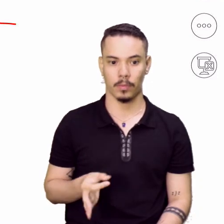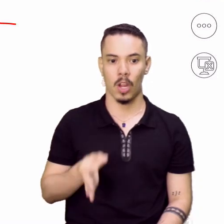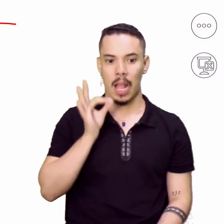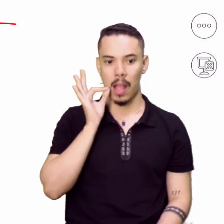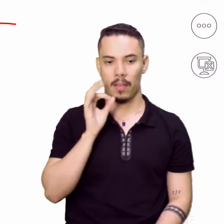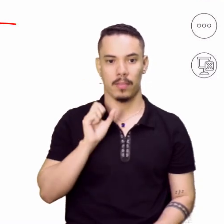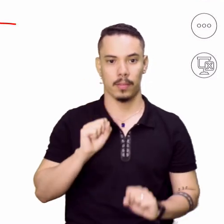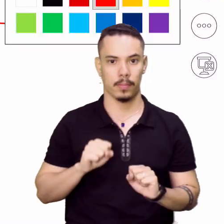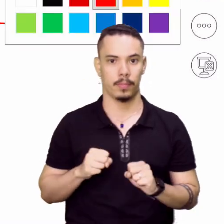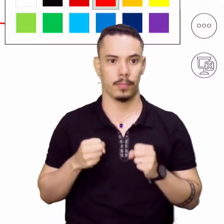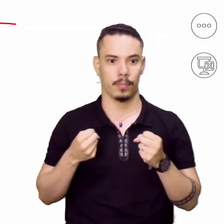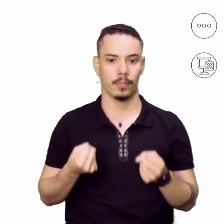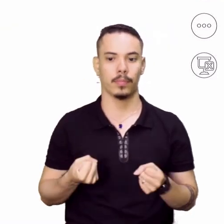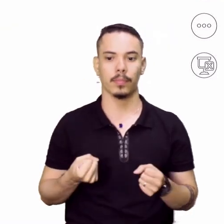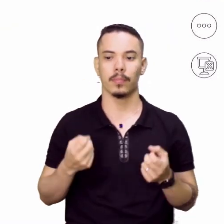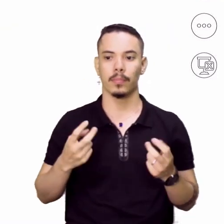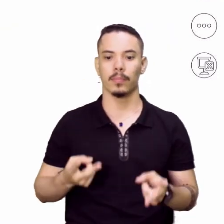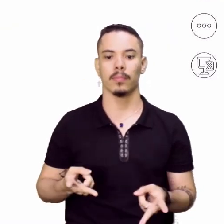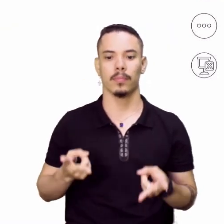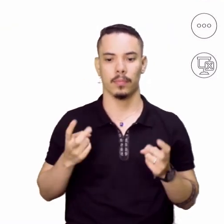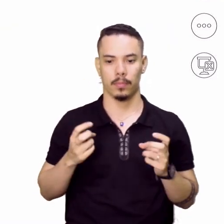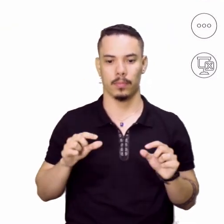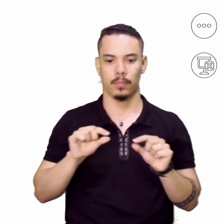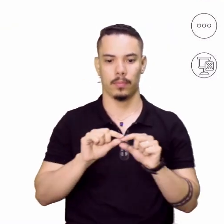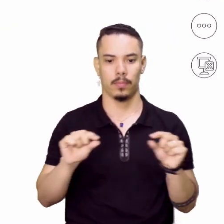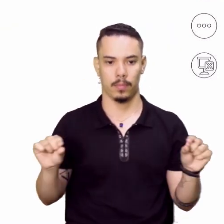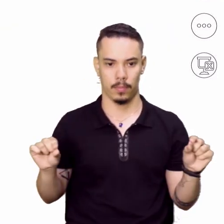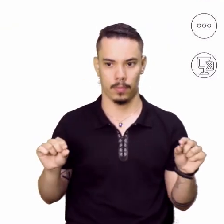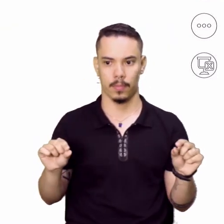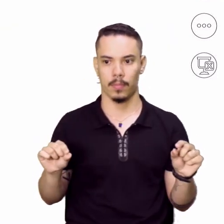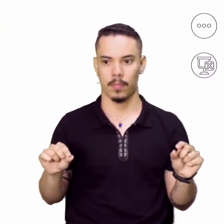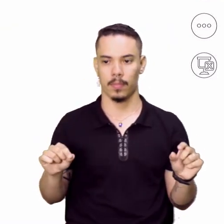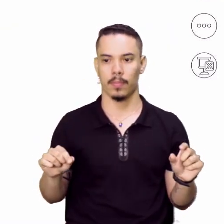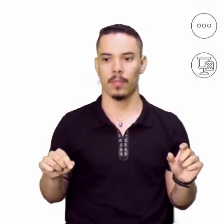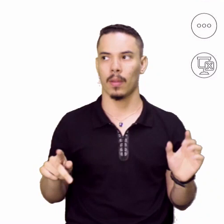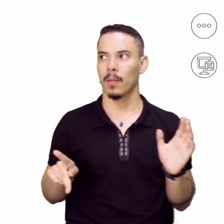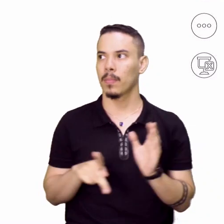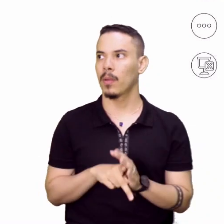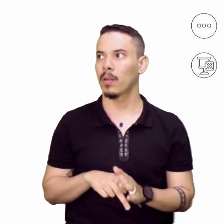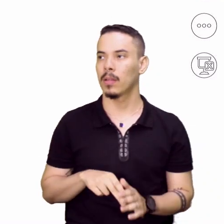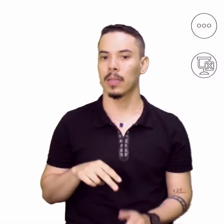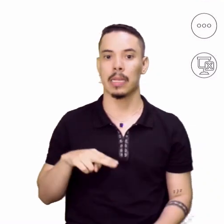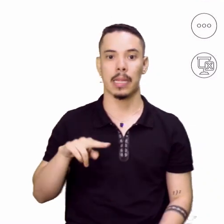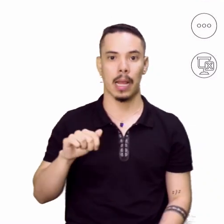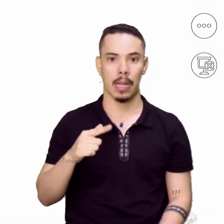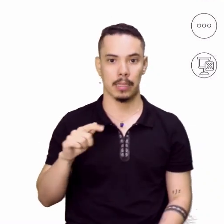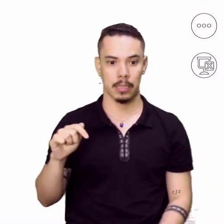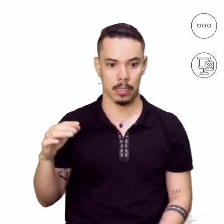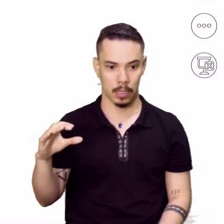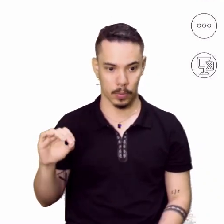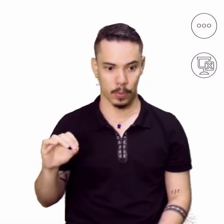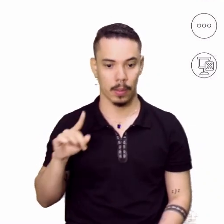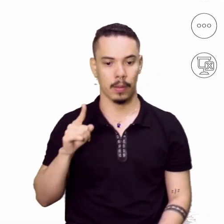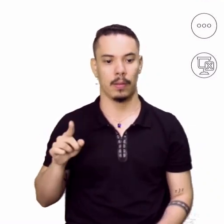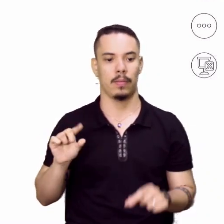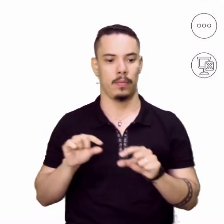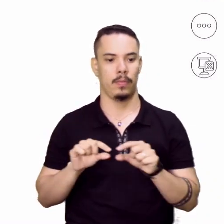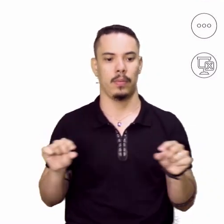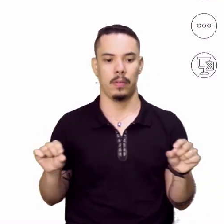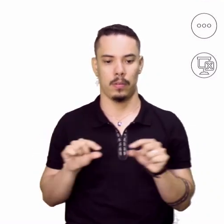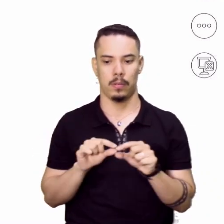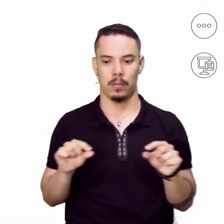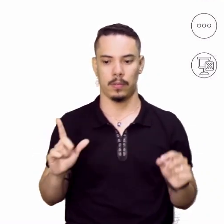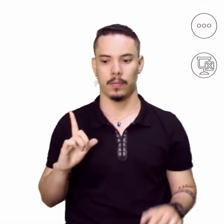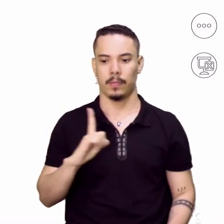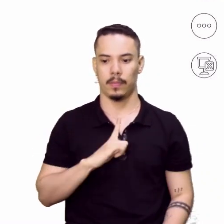manhã reforçado e percebeu aí que é uma frase na negação e essa frase na negação a gente